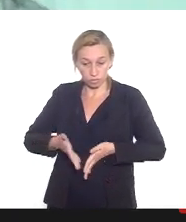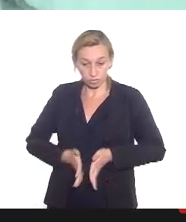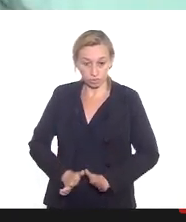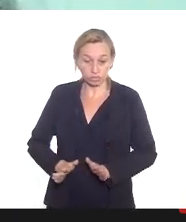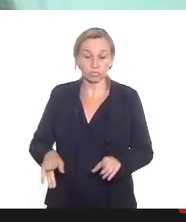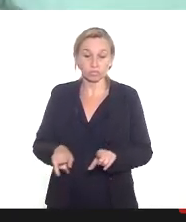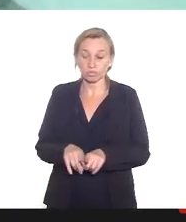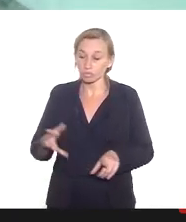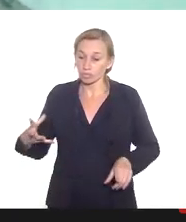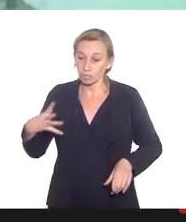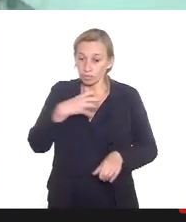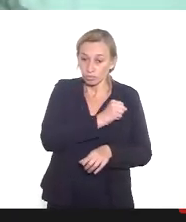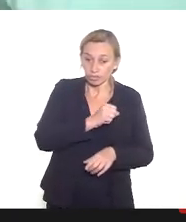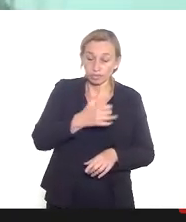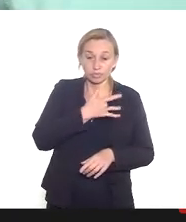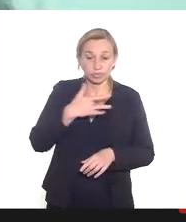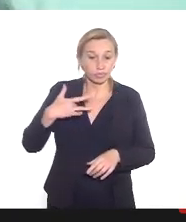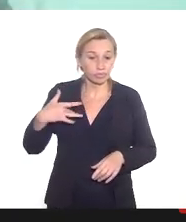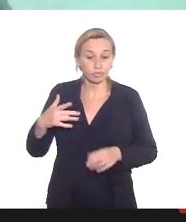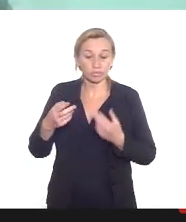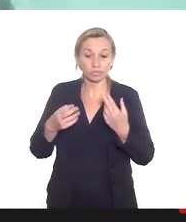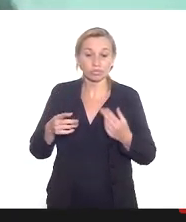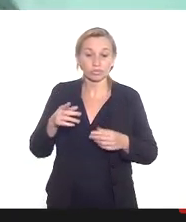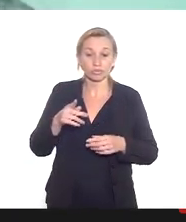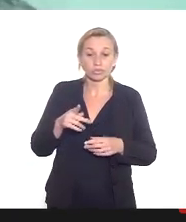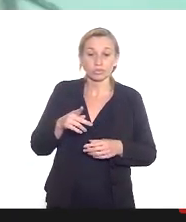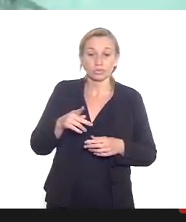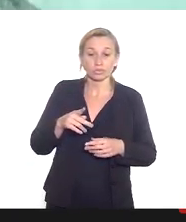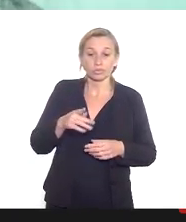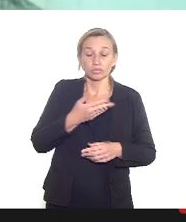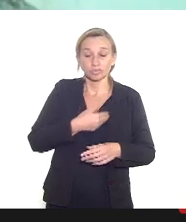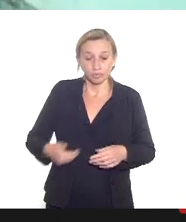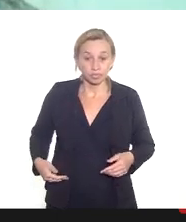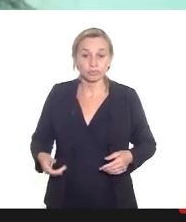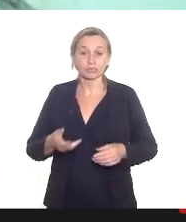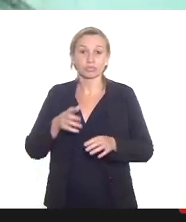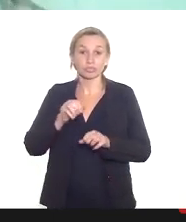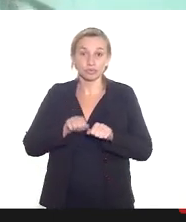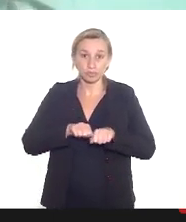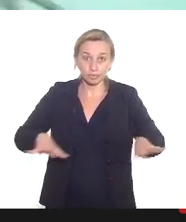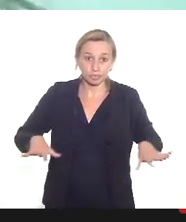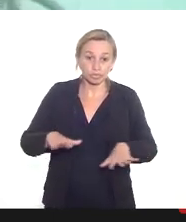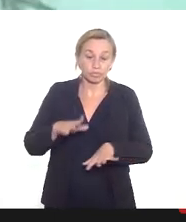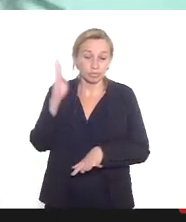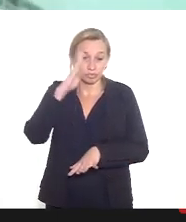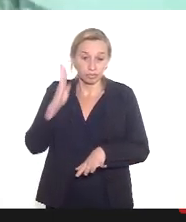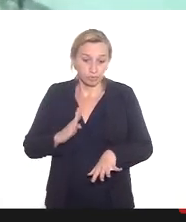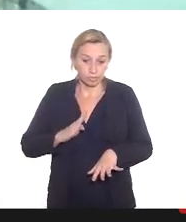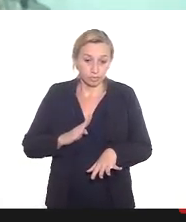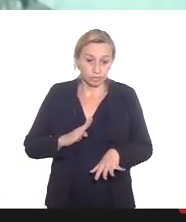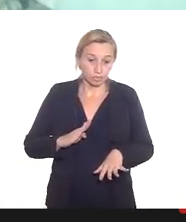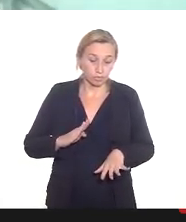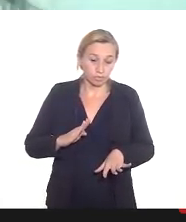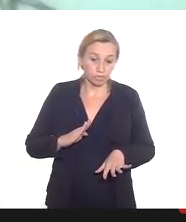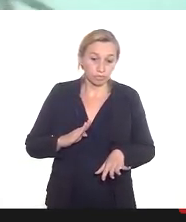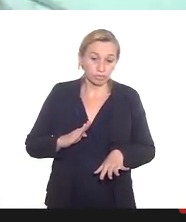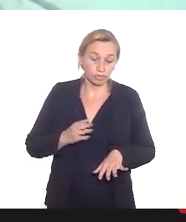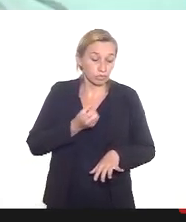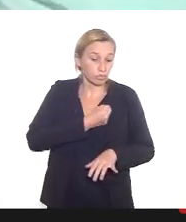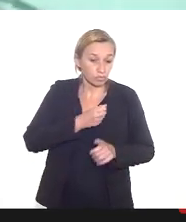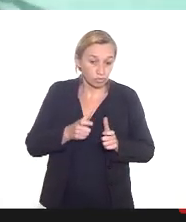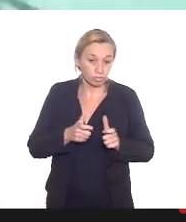saúde pública a pandemia e que o Brasil é né é um dos países um país com mais